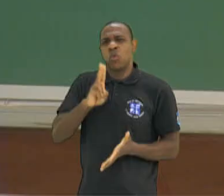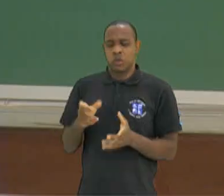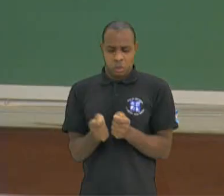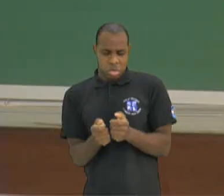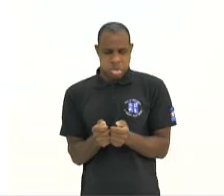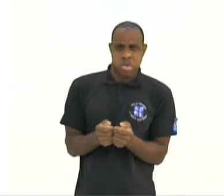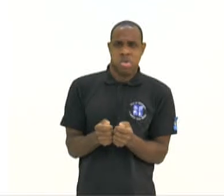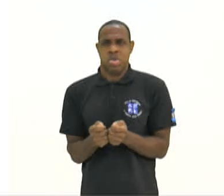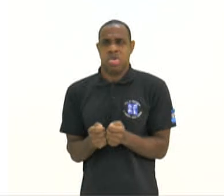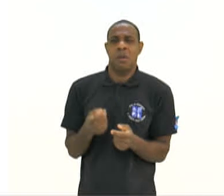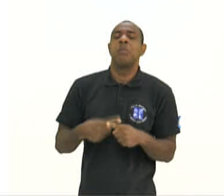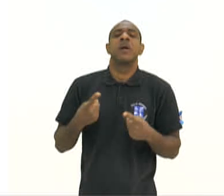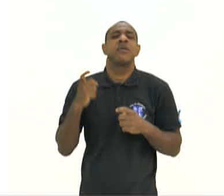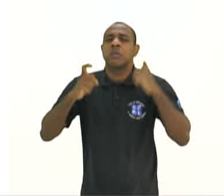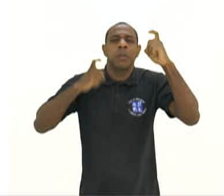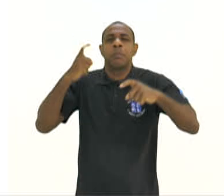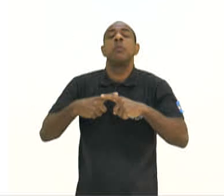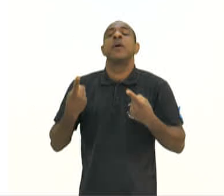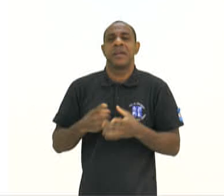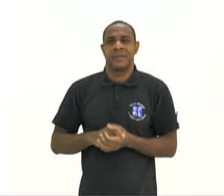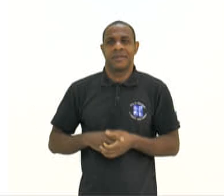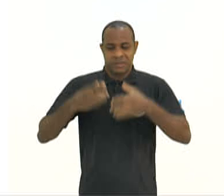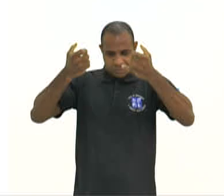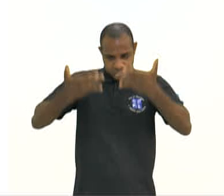a gente já retorna.